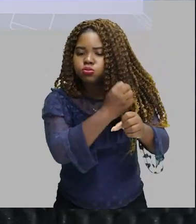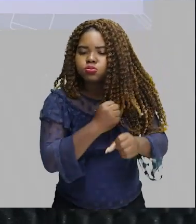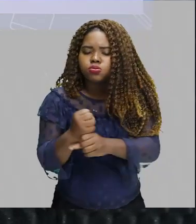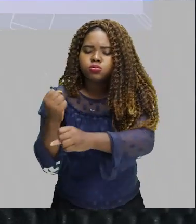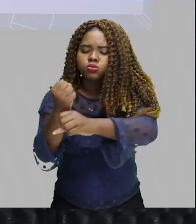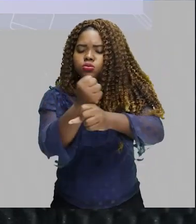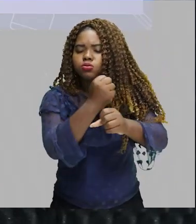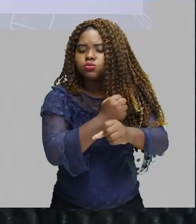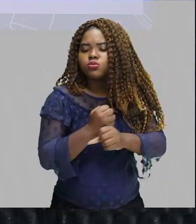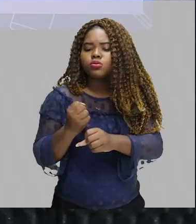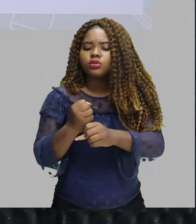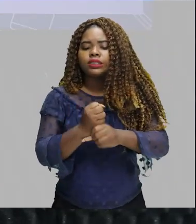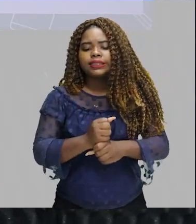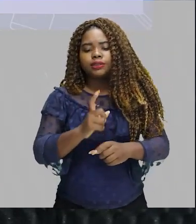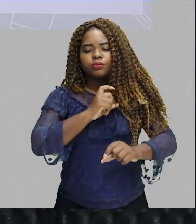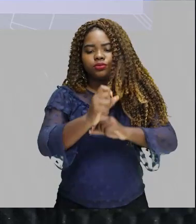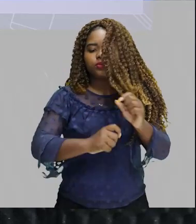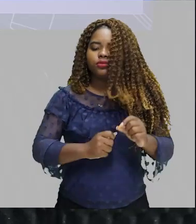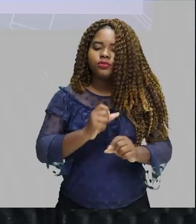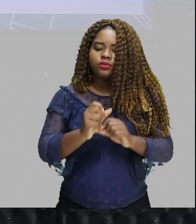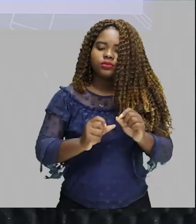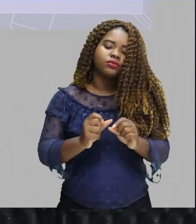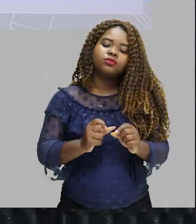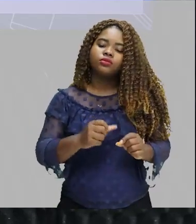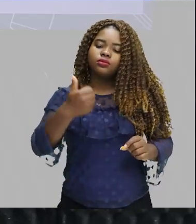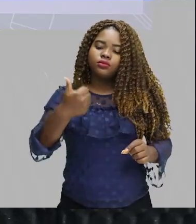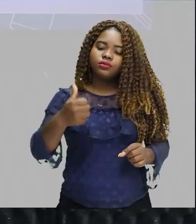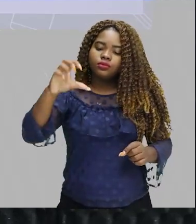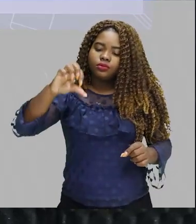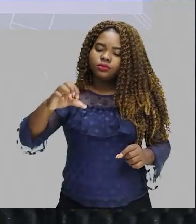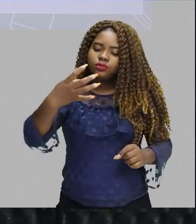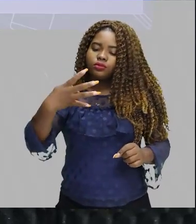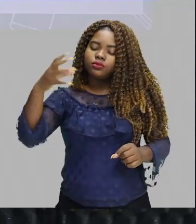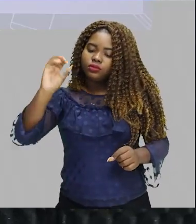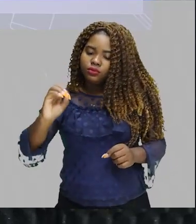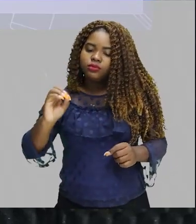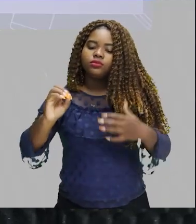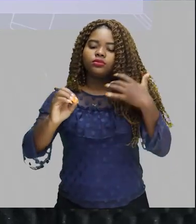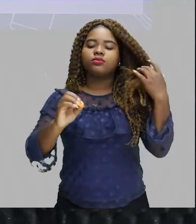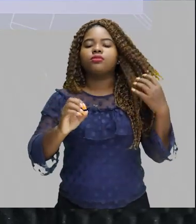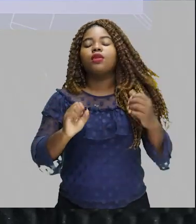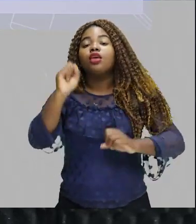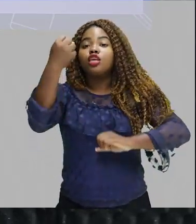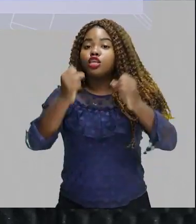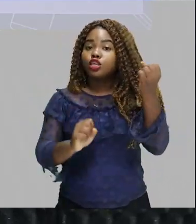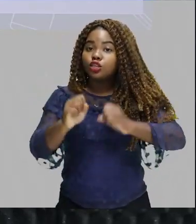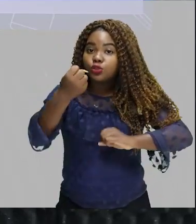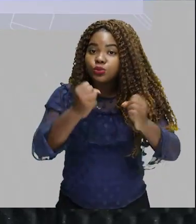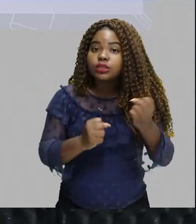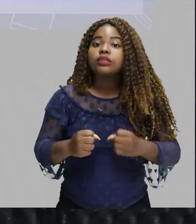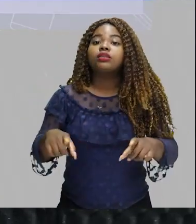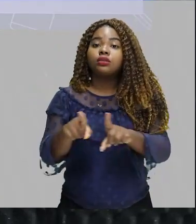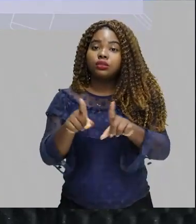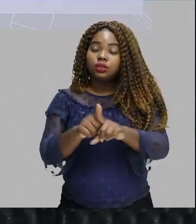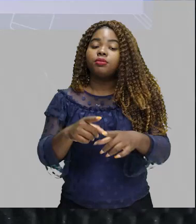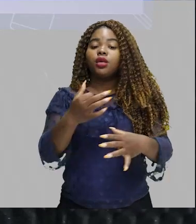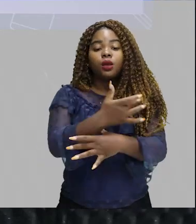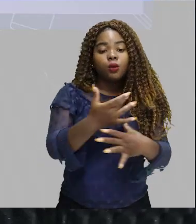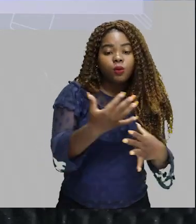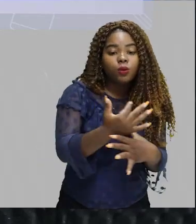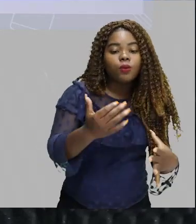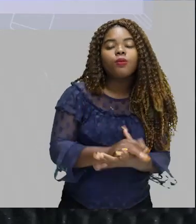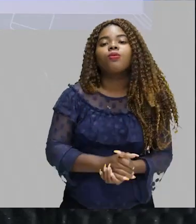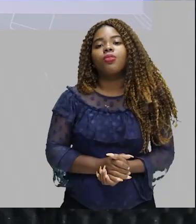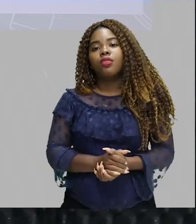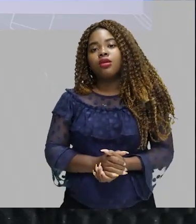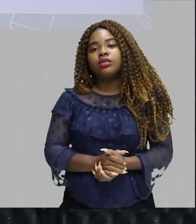ter um grande marco bem aqui em 1940, que vai acontecer o que aí, Marcos? Industrialização e urbanização. A partir da década de 30,